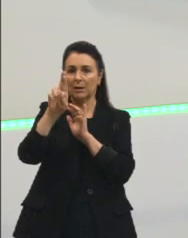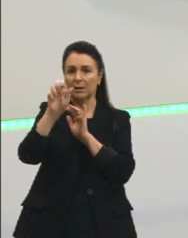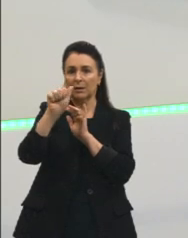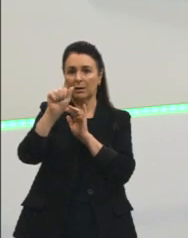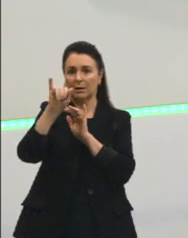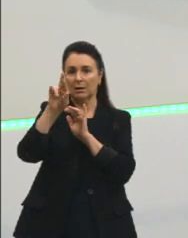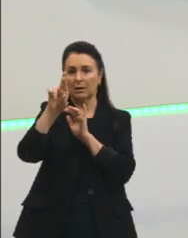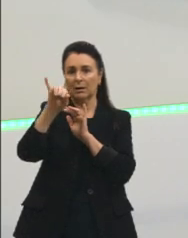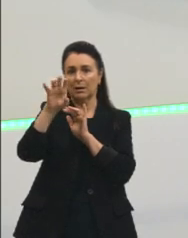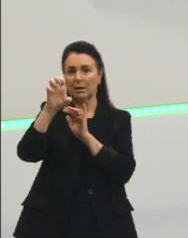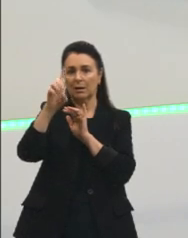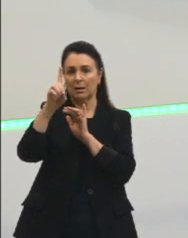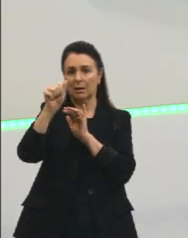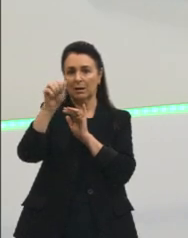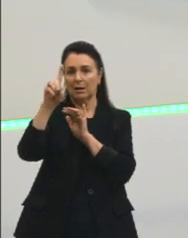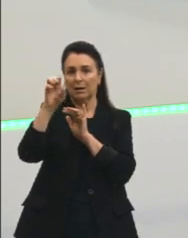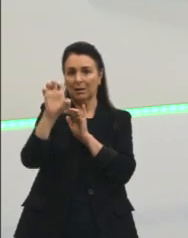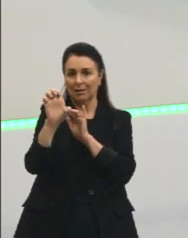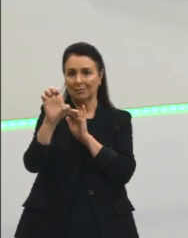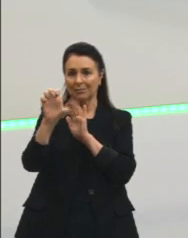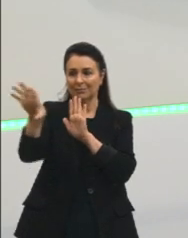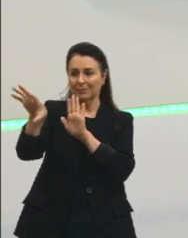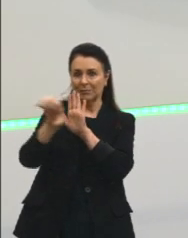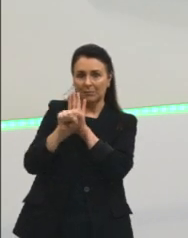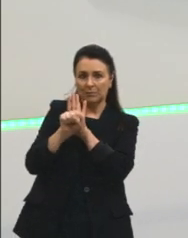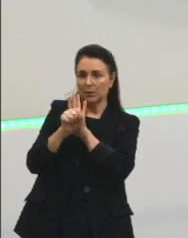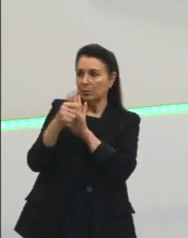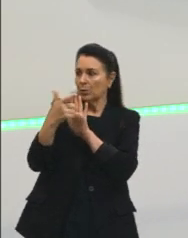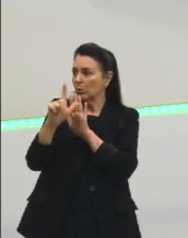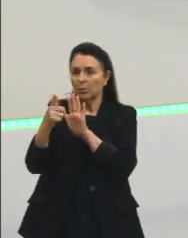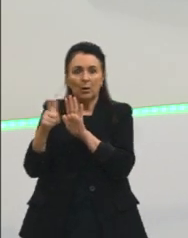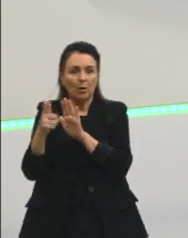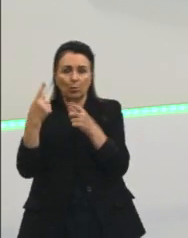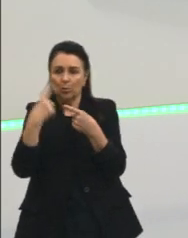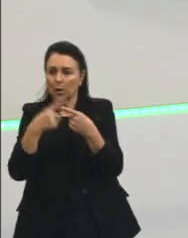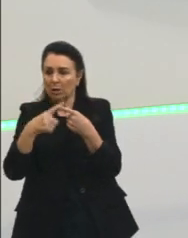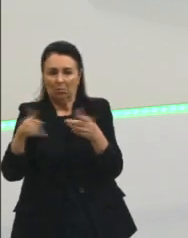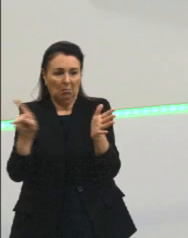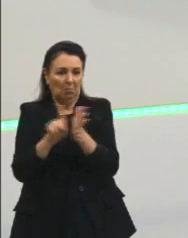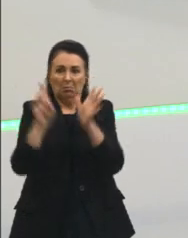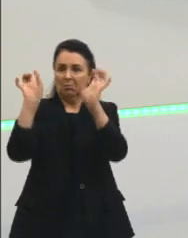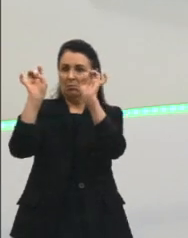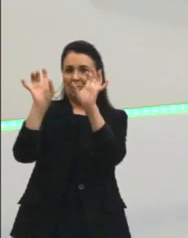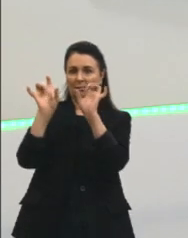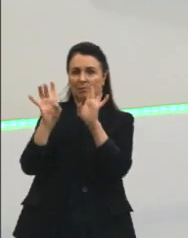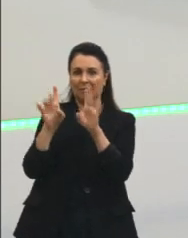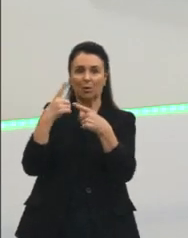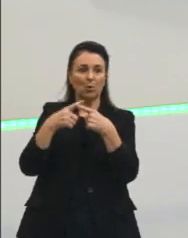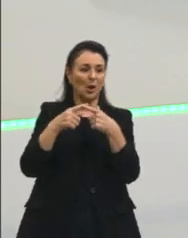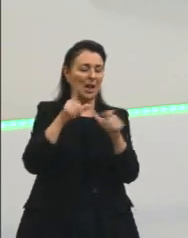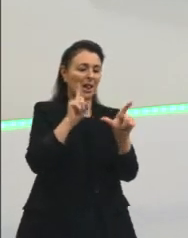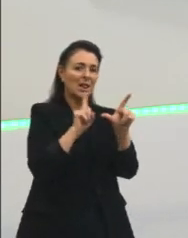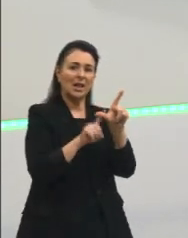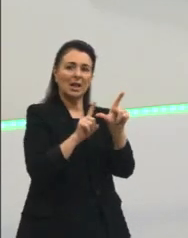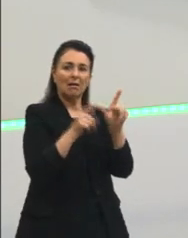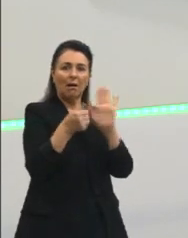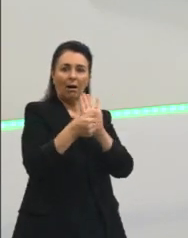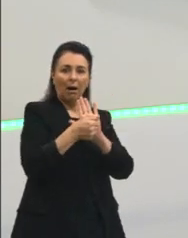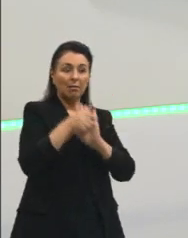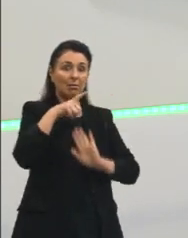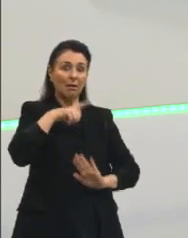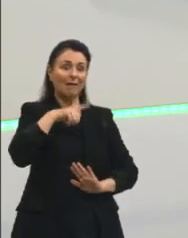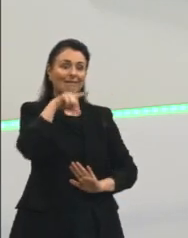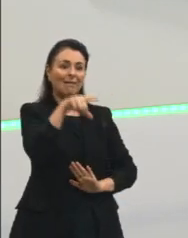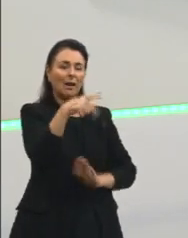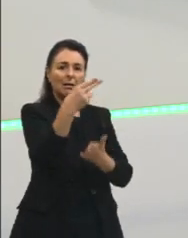existe um motivo específico que a gente possa dizer que a letra A tem esse